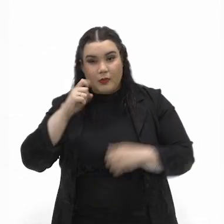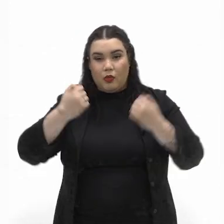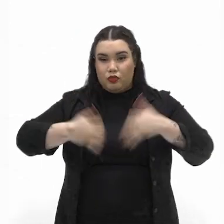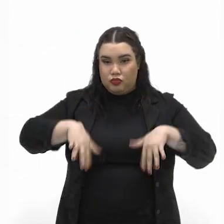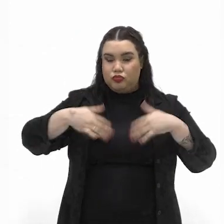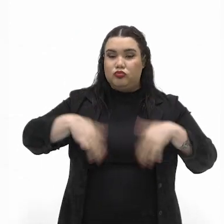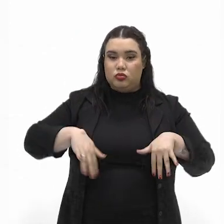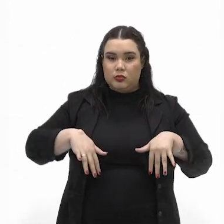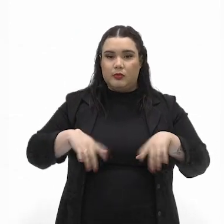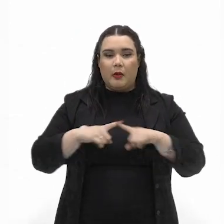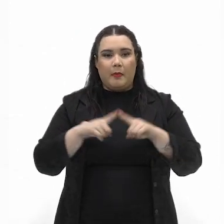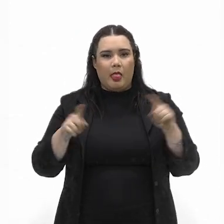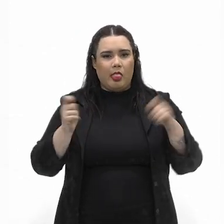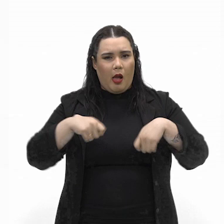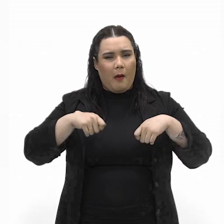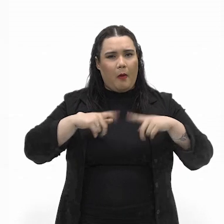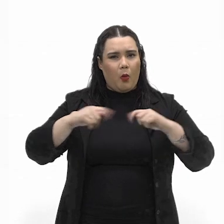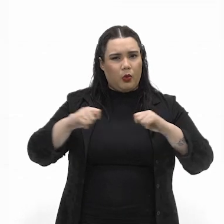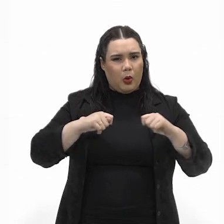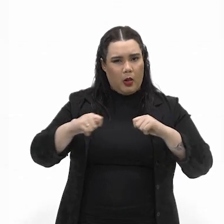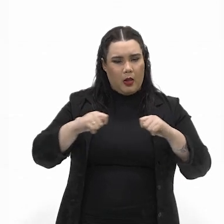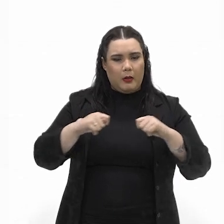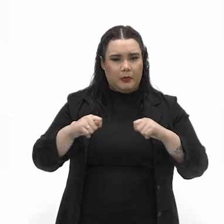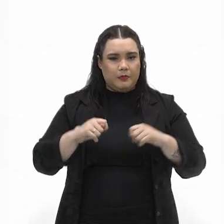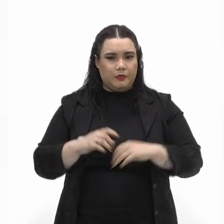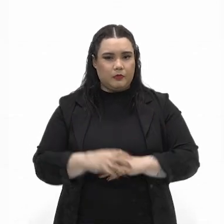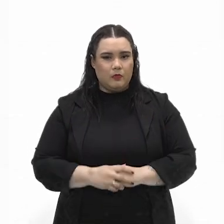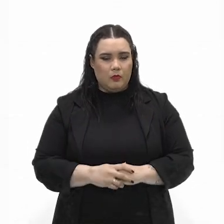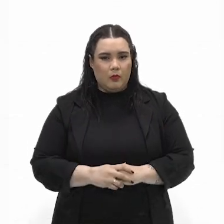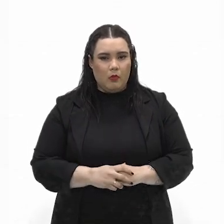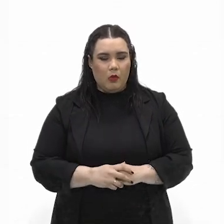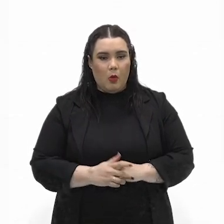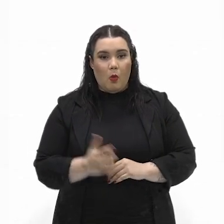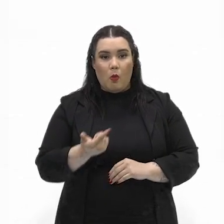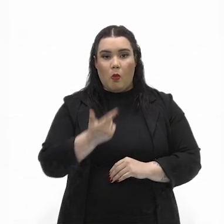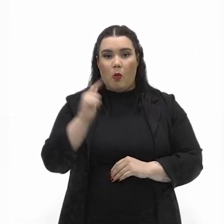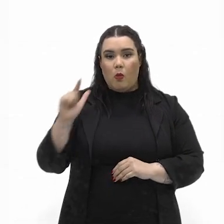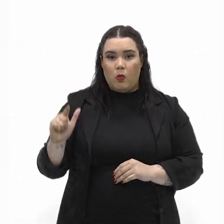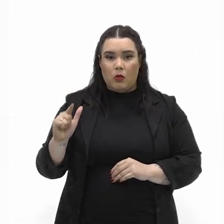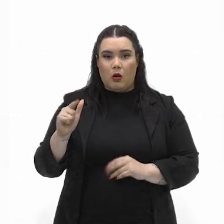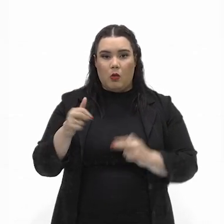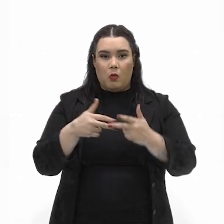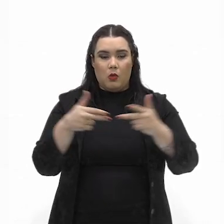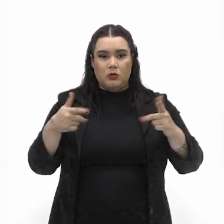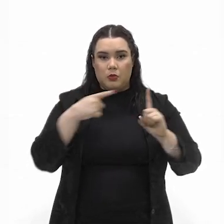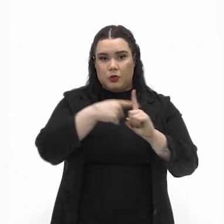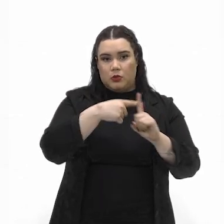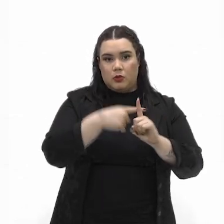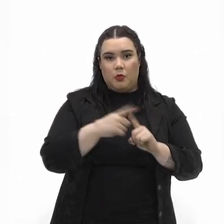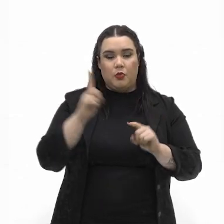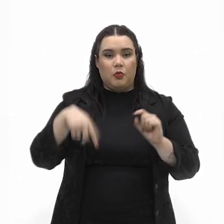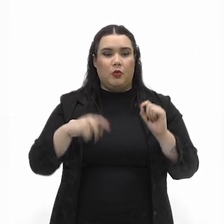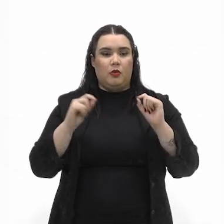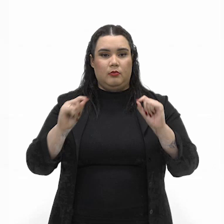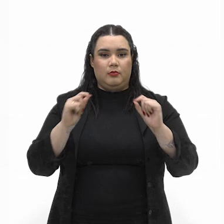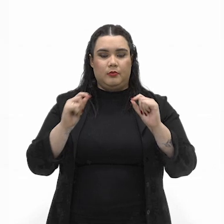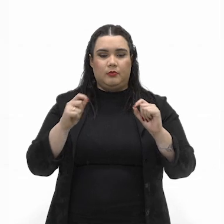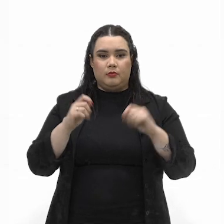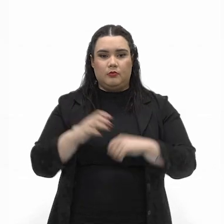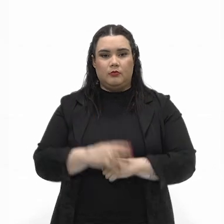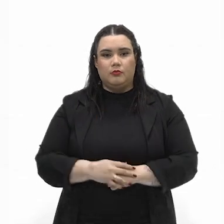nós podemos ter controlada. Uma outra coisa, um outro benefício que nós podemos ter também é aí sobre